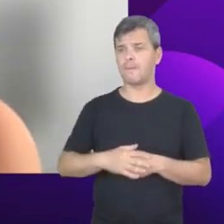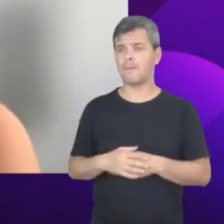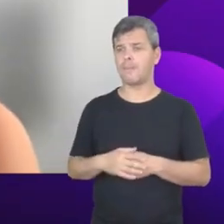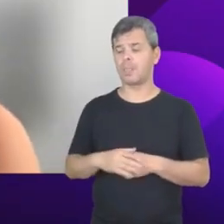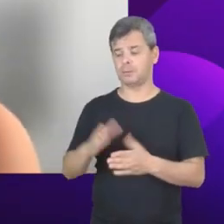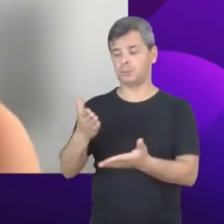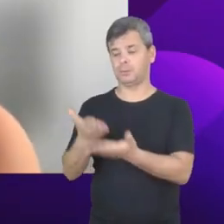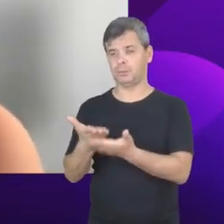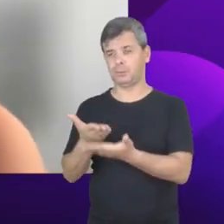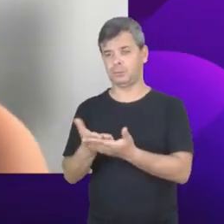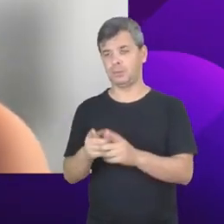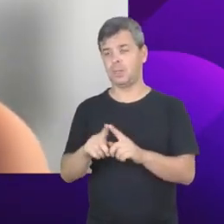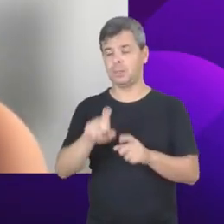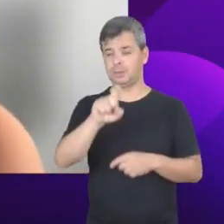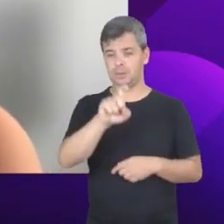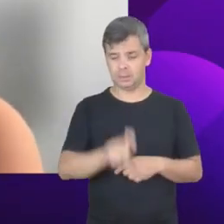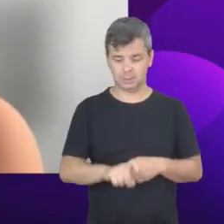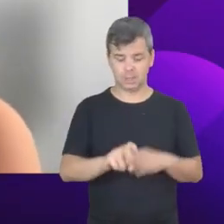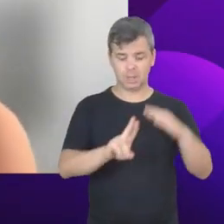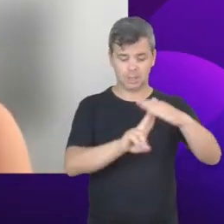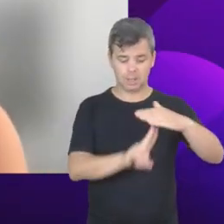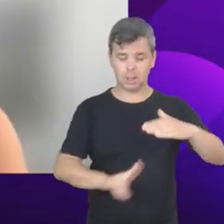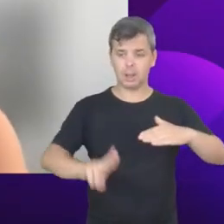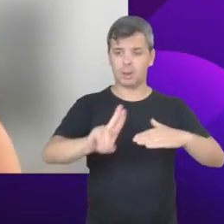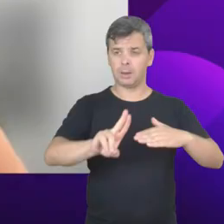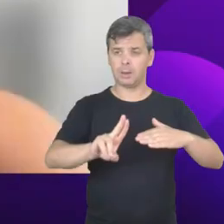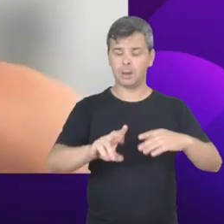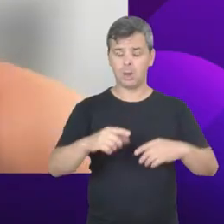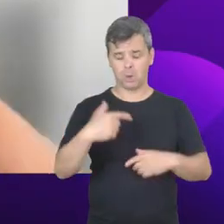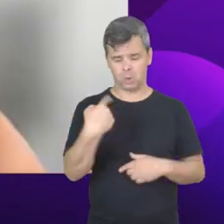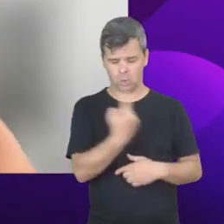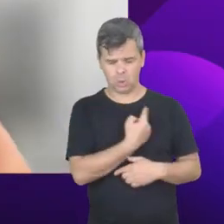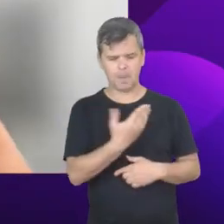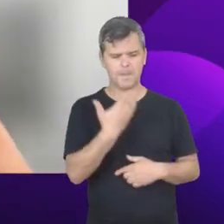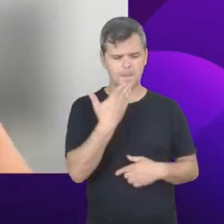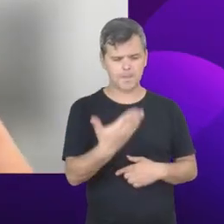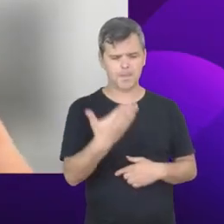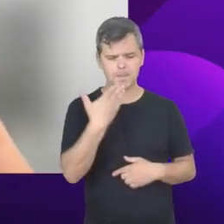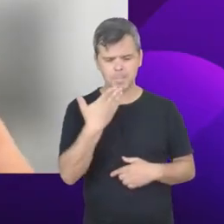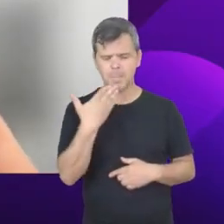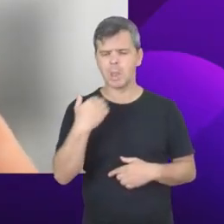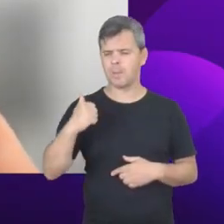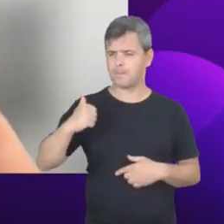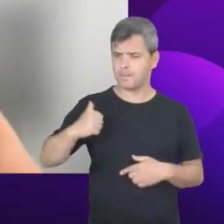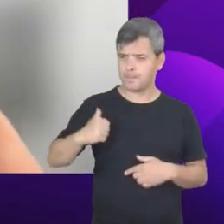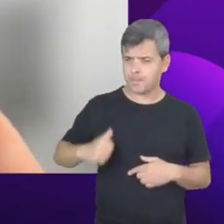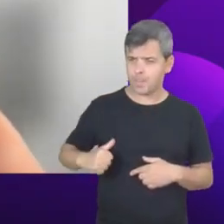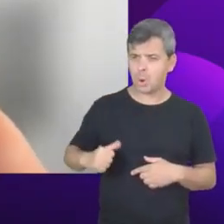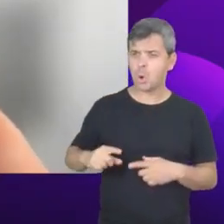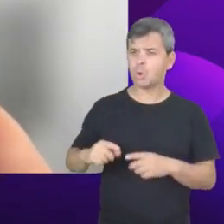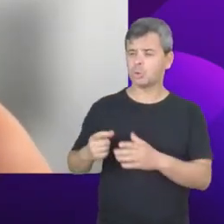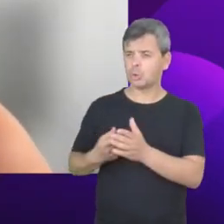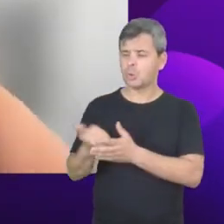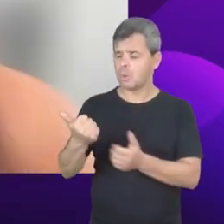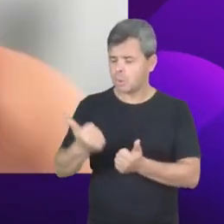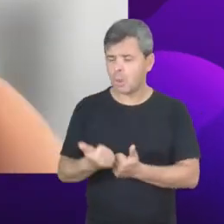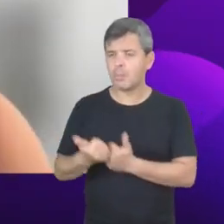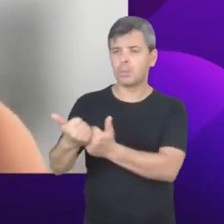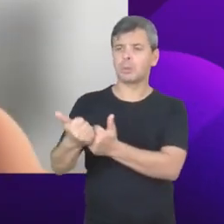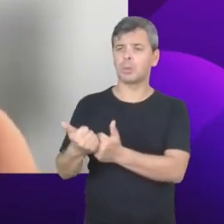dos estudantes, seja na universidade, onde a gente reivindica por mais bolsas, a gente reivindica por